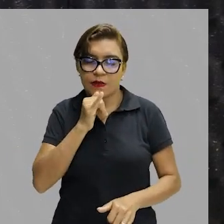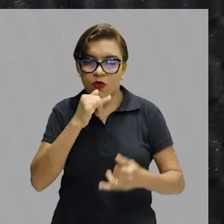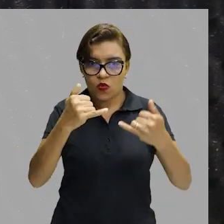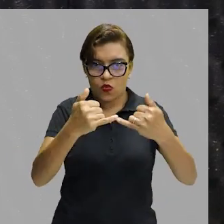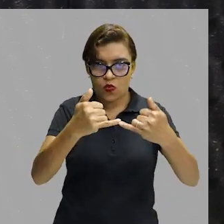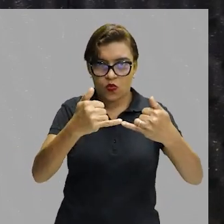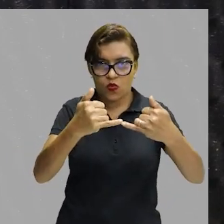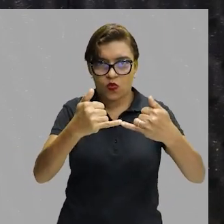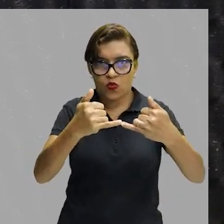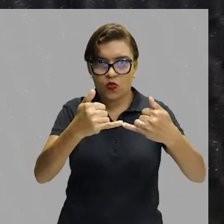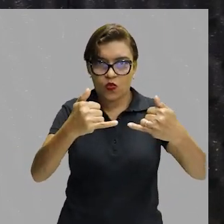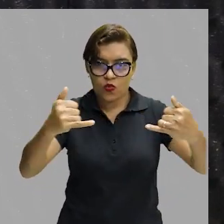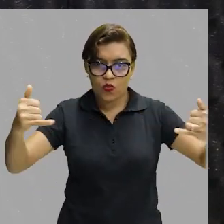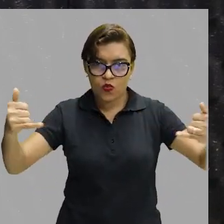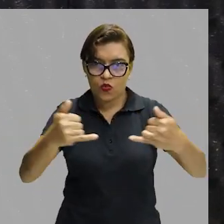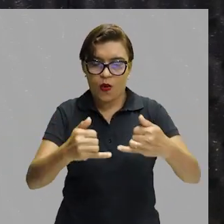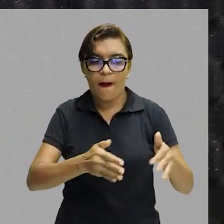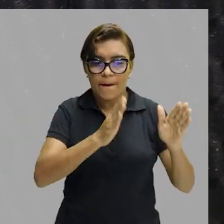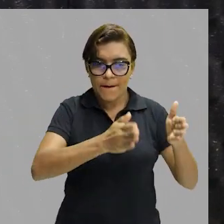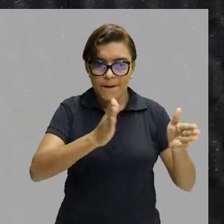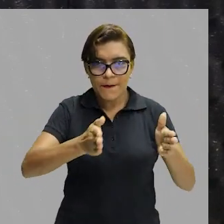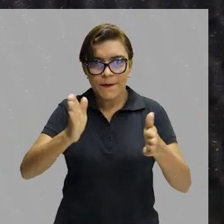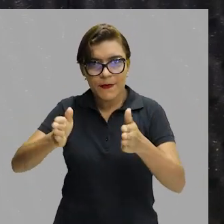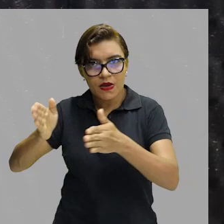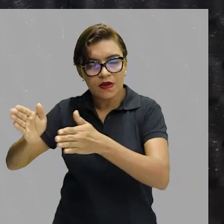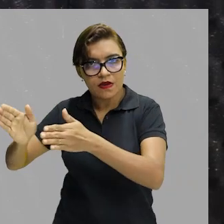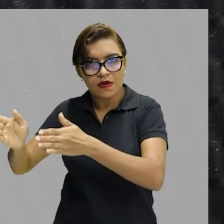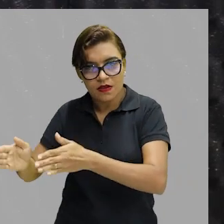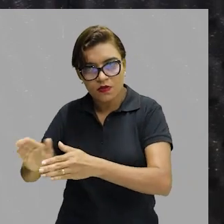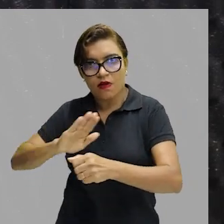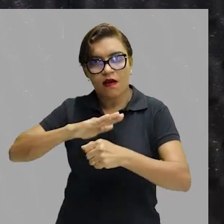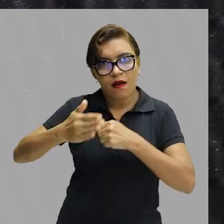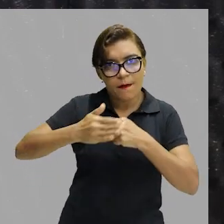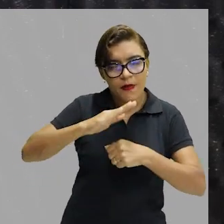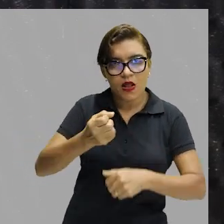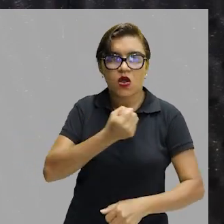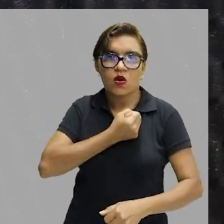que chamamos de períodos, que indica a quantidade de camadas